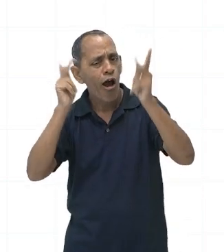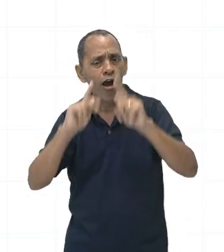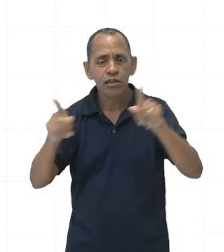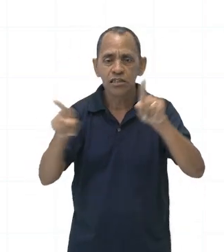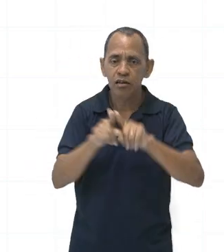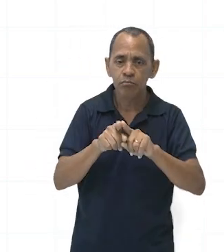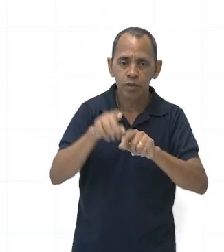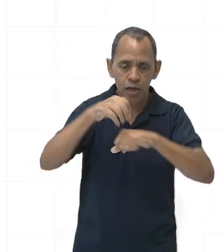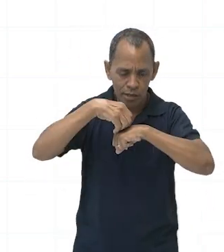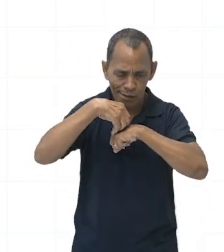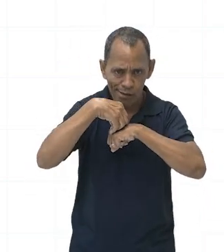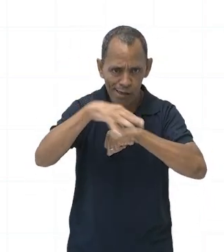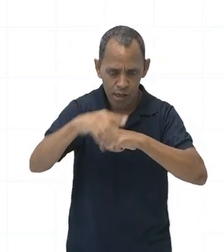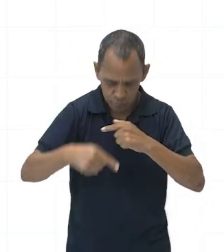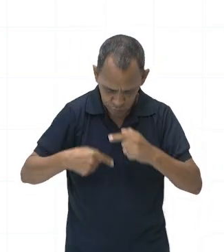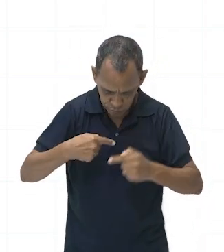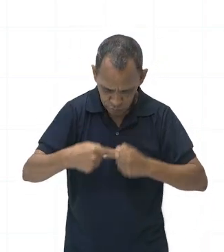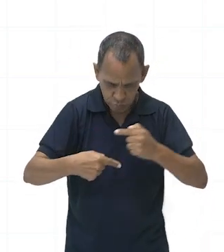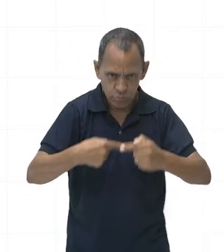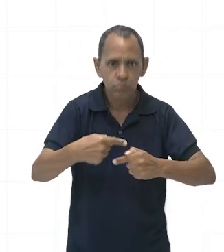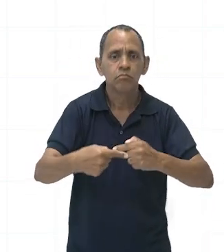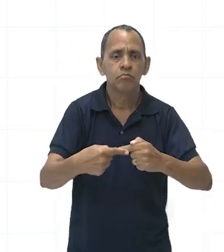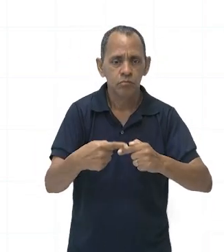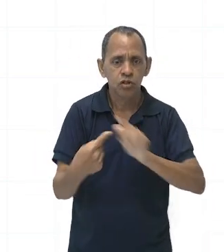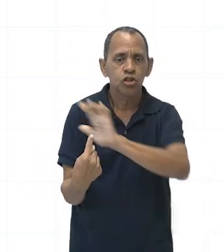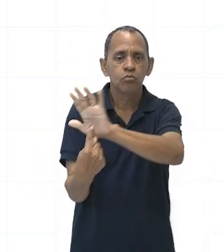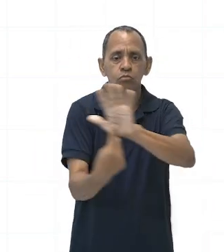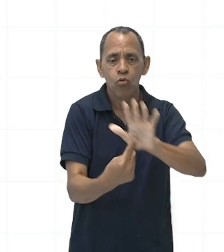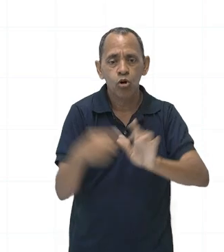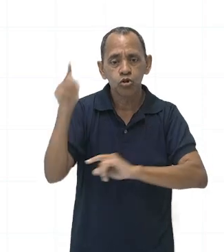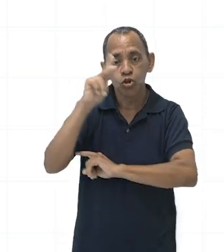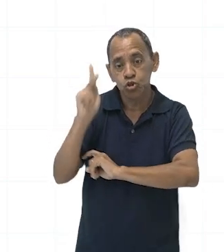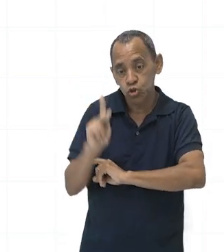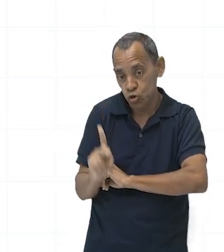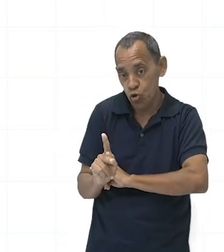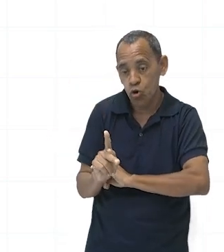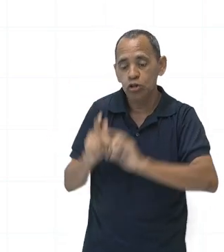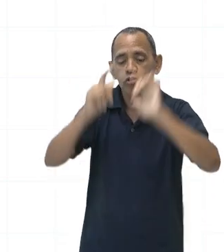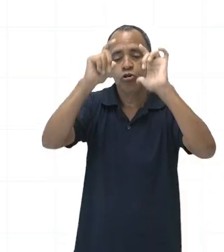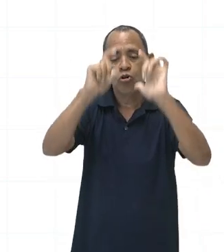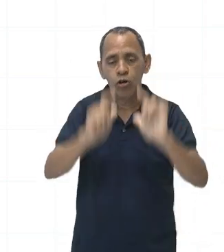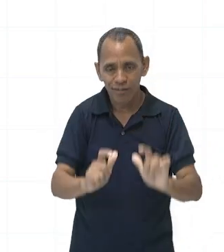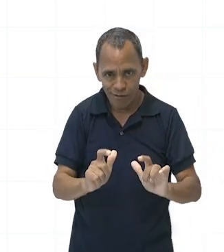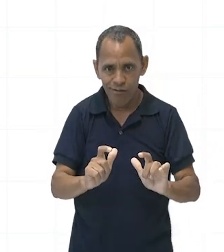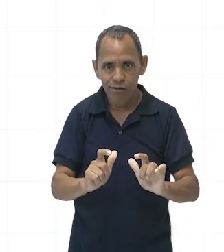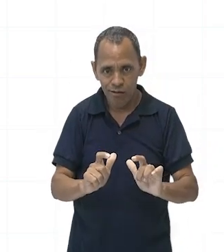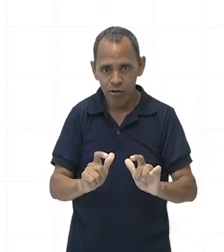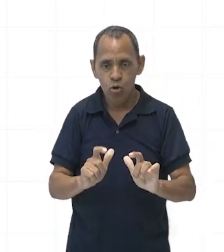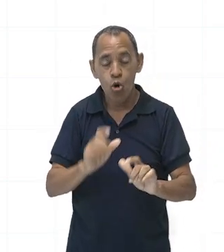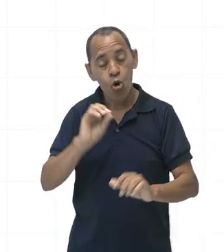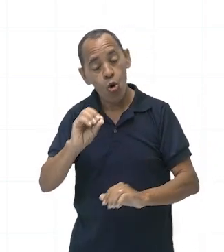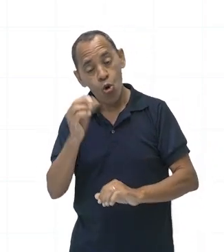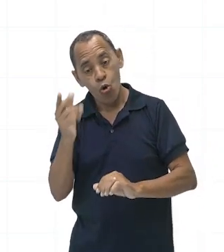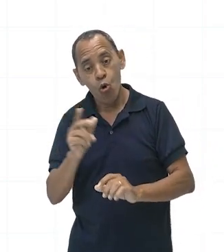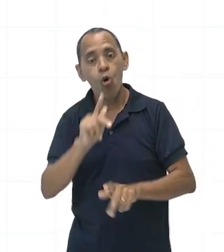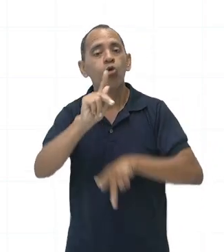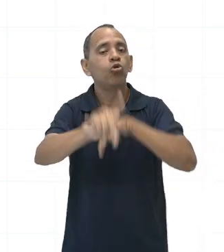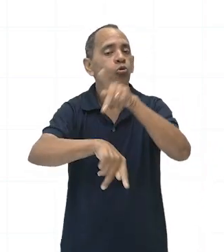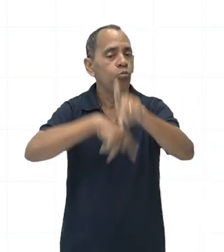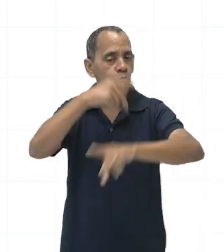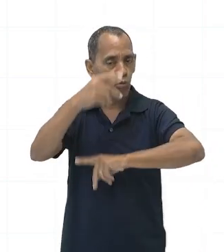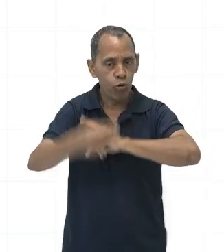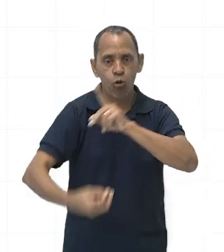de geração para geração, que retratam a história do local ou daquele povo aonde